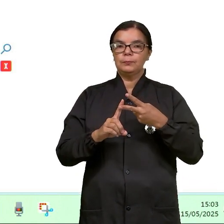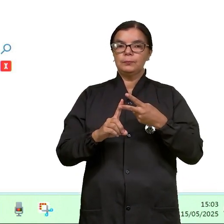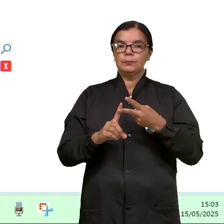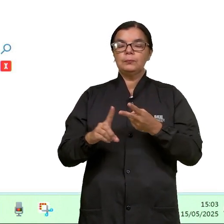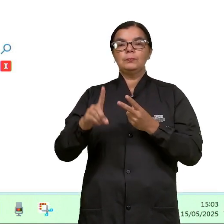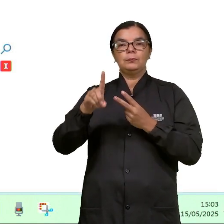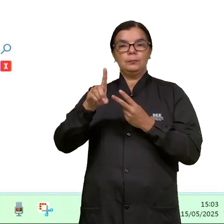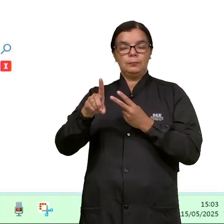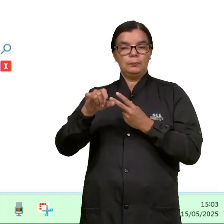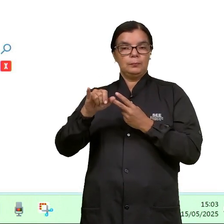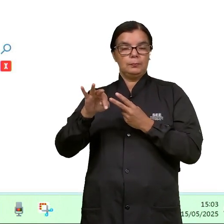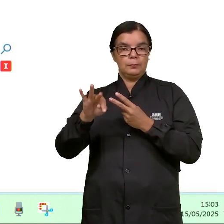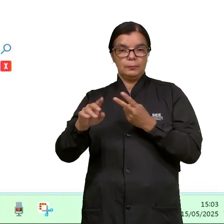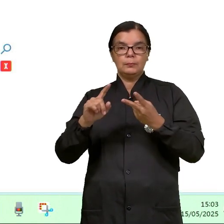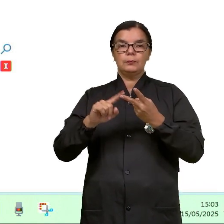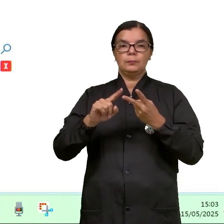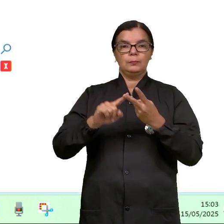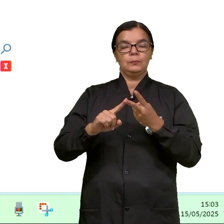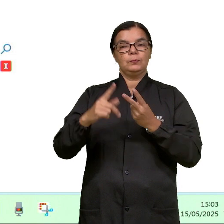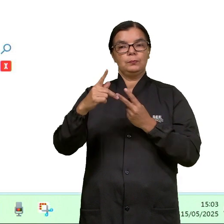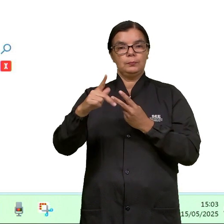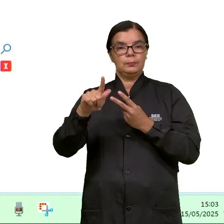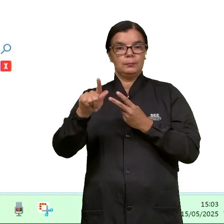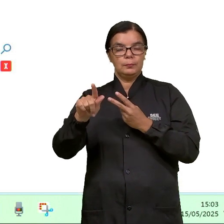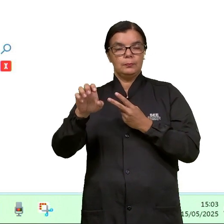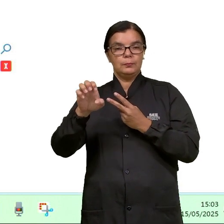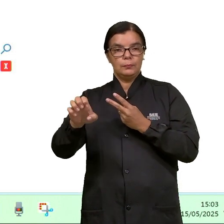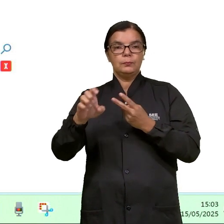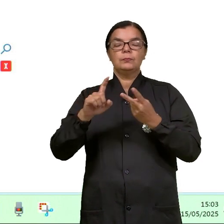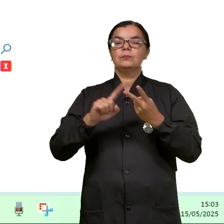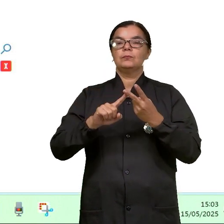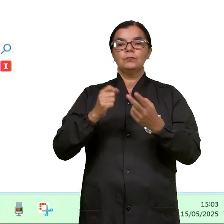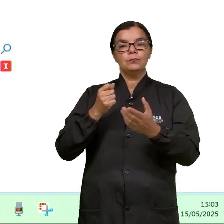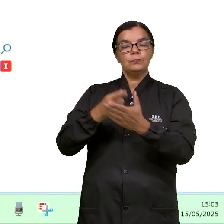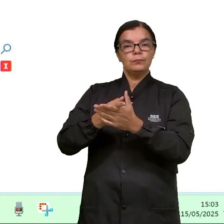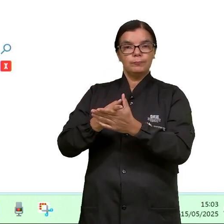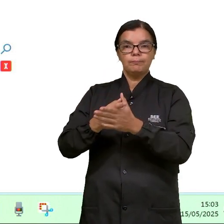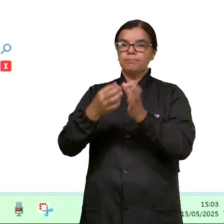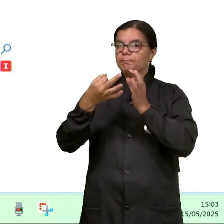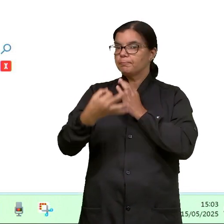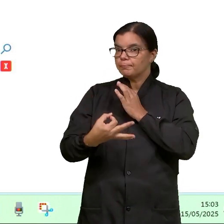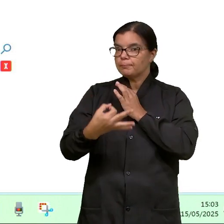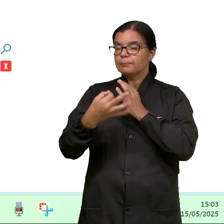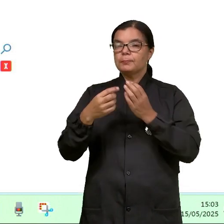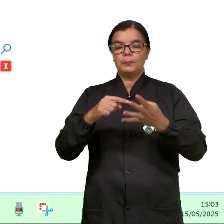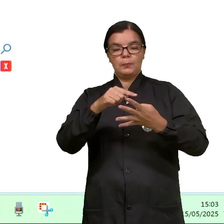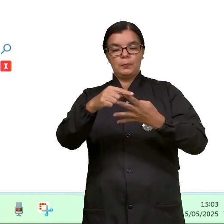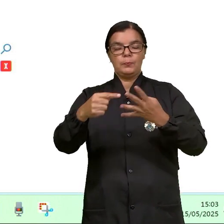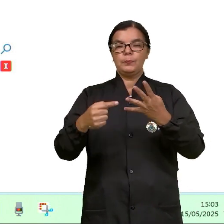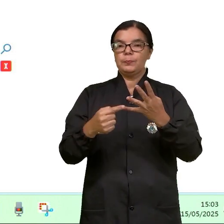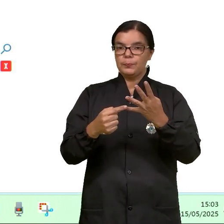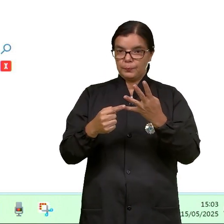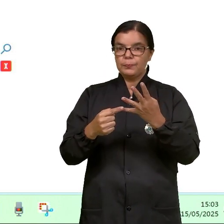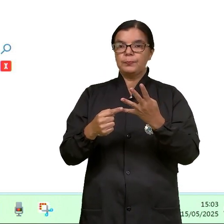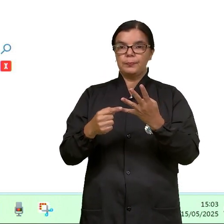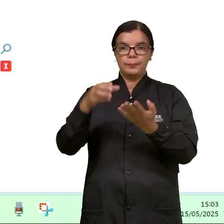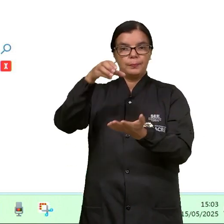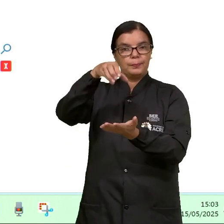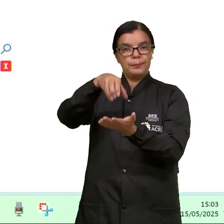PGE Controle Interno e o PGE Divisão de Compras, certo? Então eu coloquei esses 3